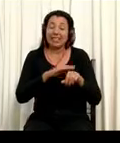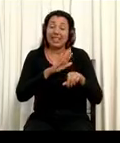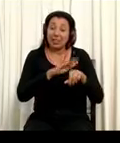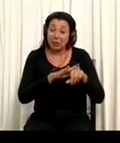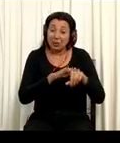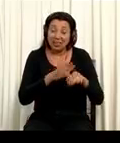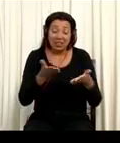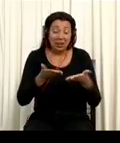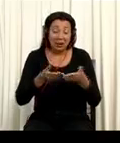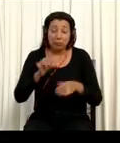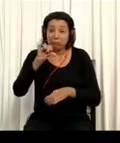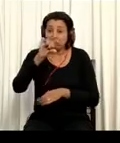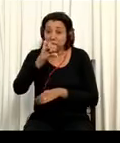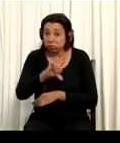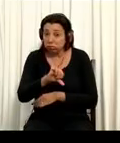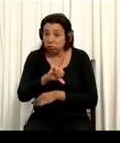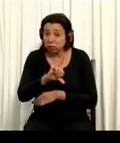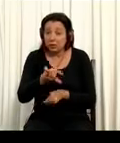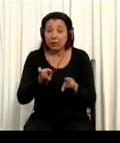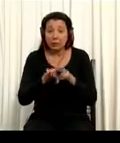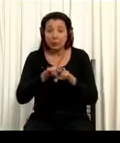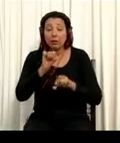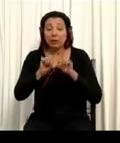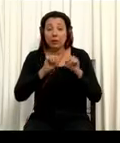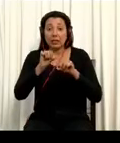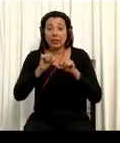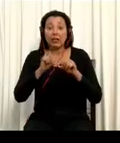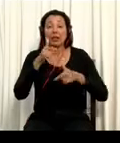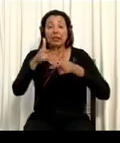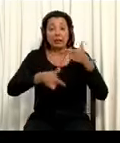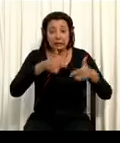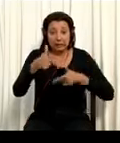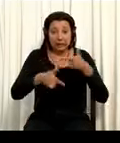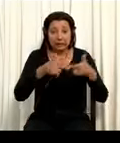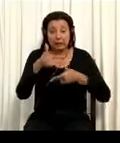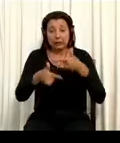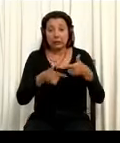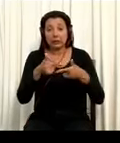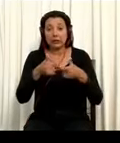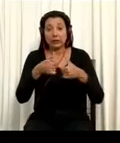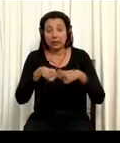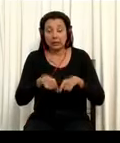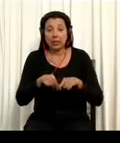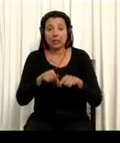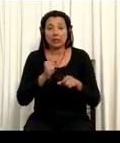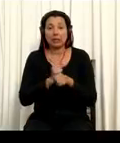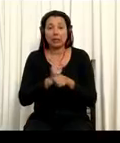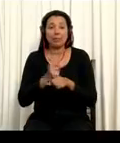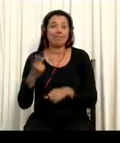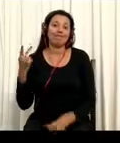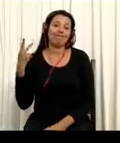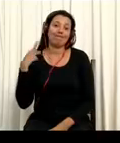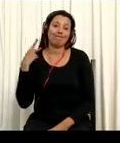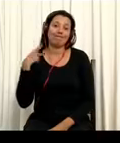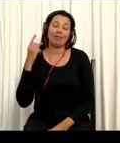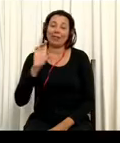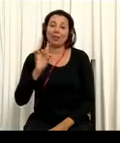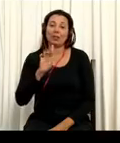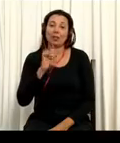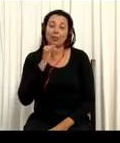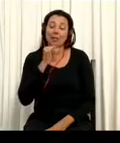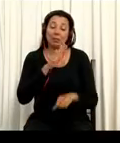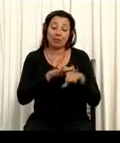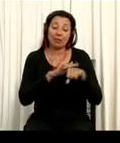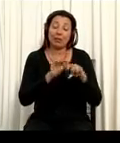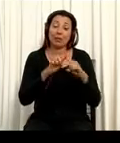vem agravando isso, e que a classe trabalhadora está sendo vítima não só da pandemia,